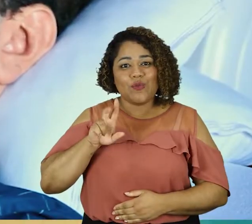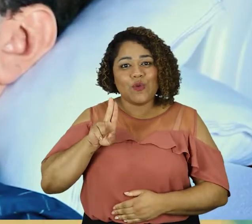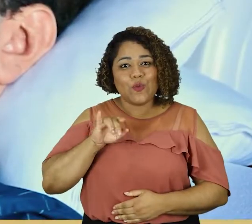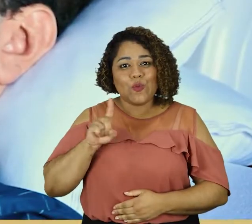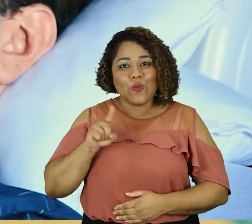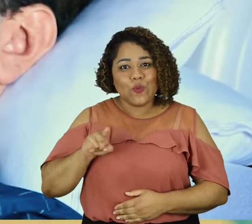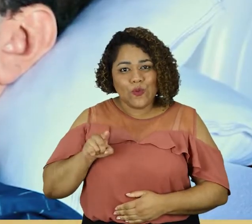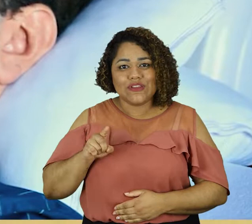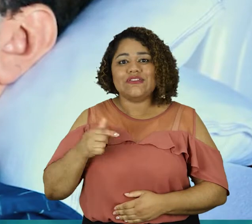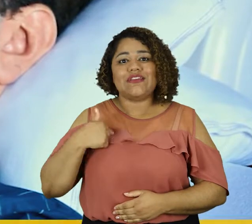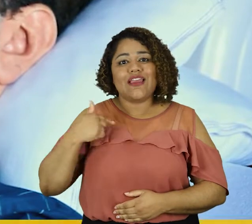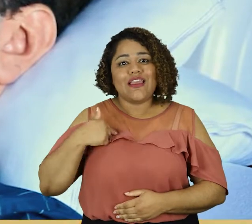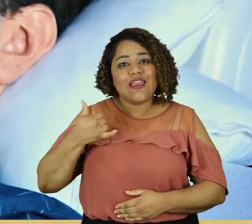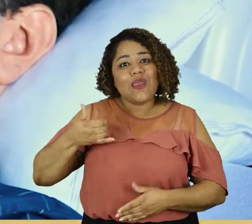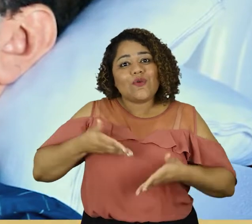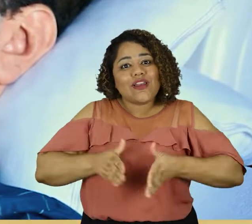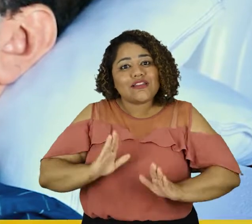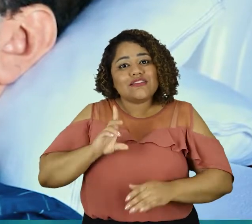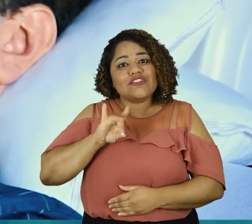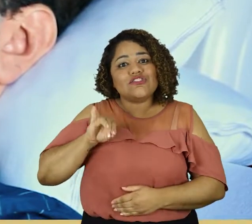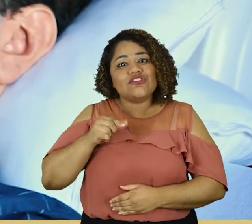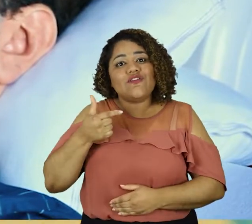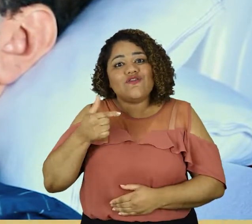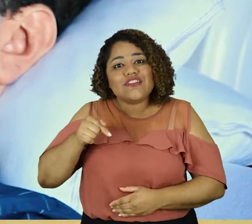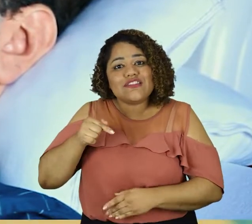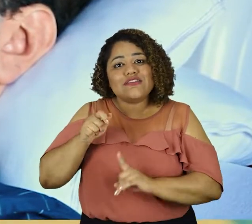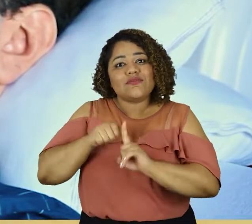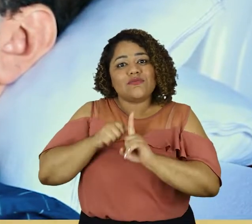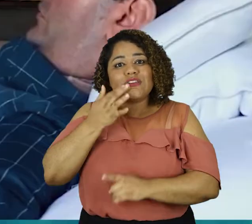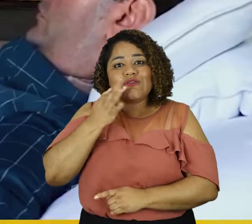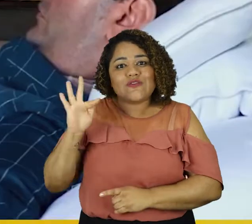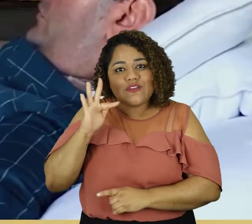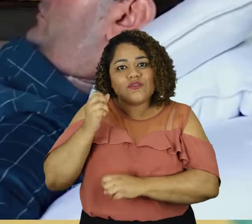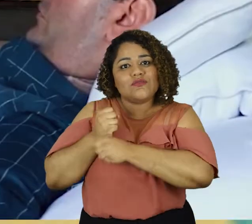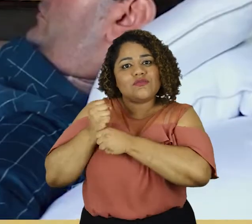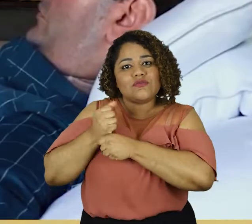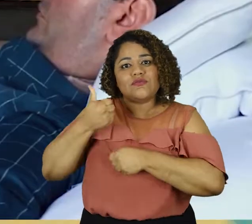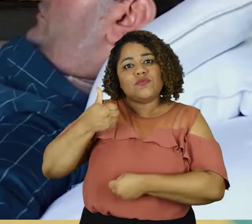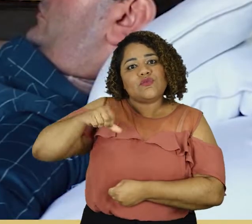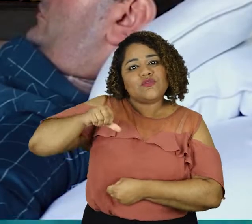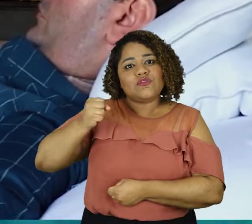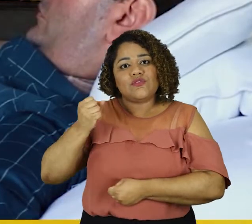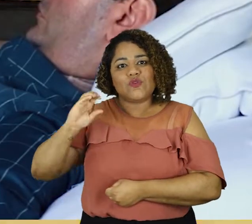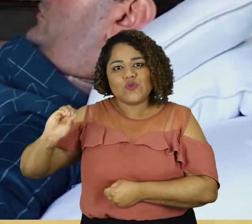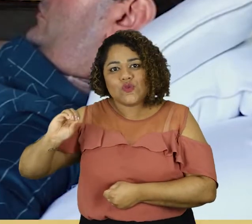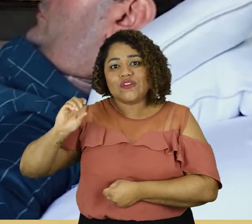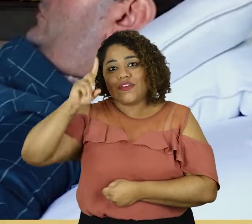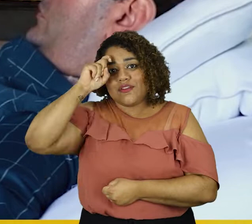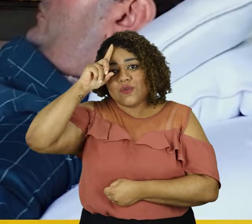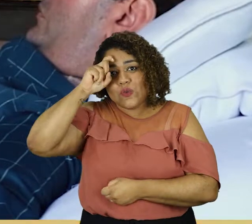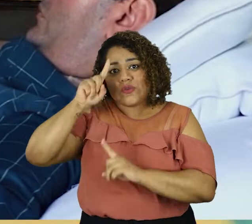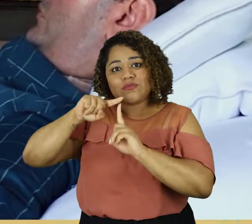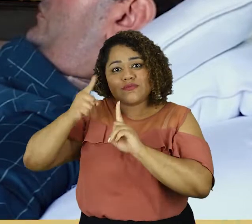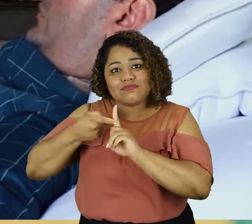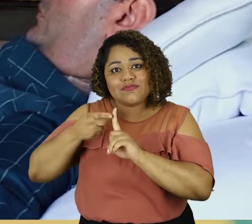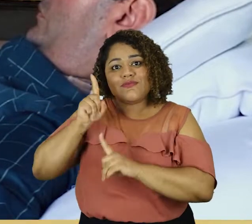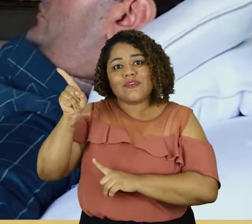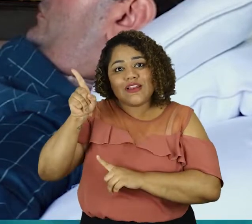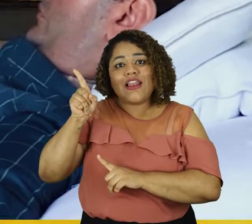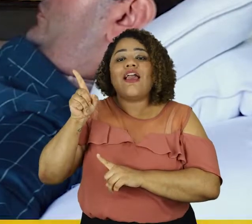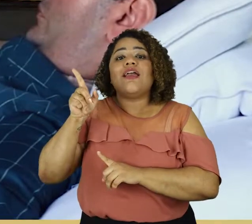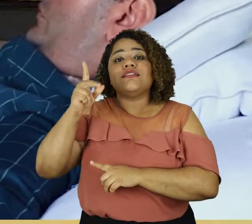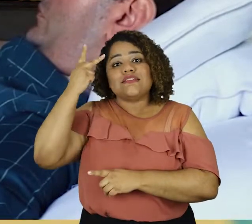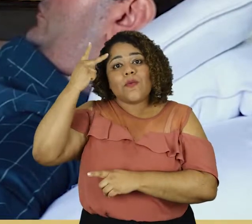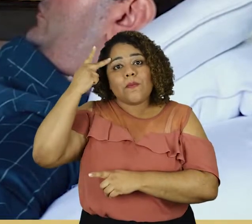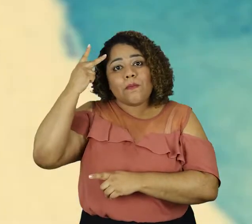Meu nome é Luiz Henrique da Cruz Ribeiro, eu nasci dia 27 de fevereiro de 1980 na Maternidade São Paulo, em São